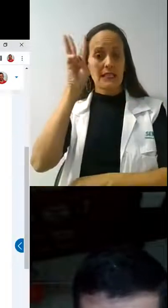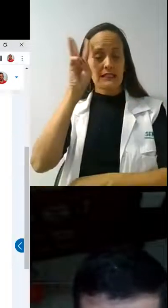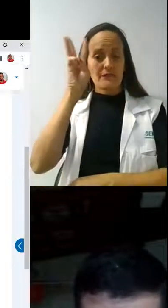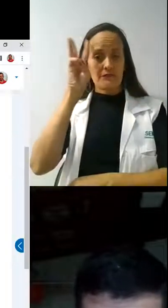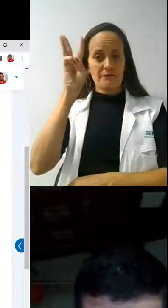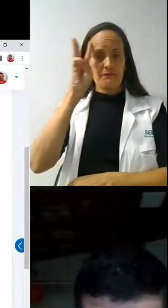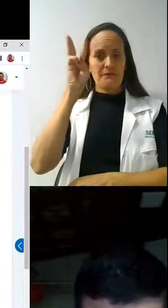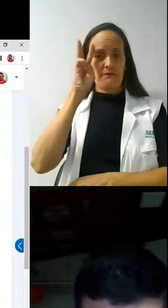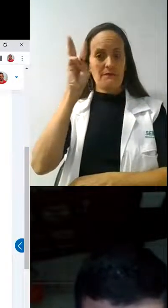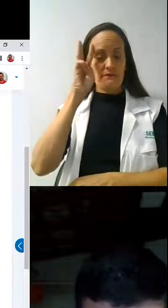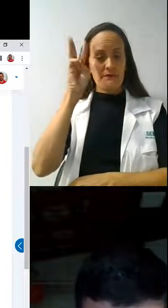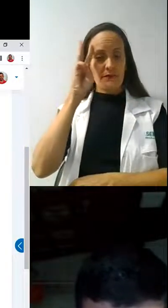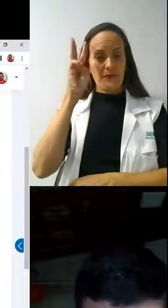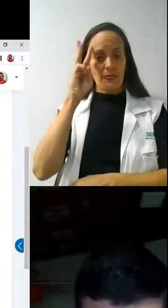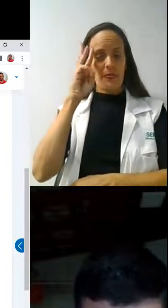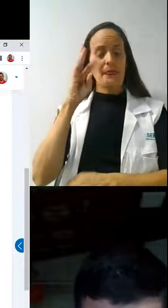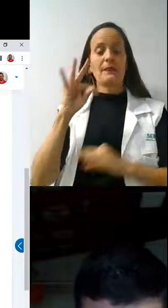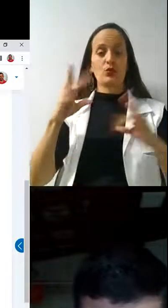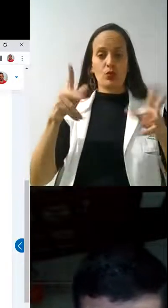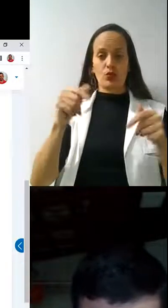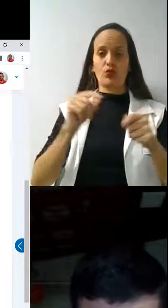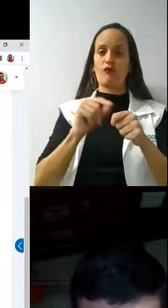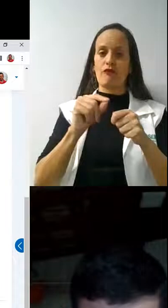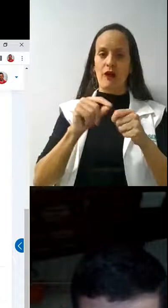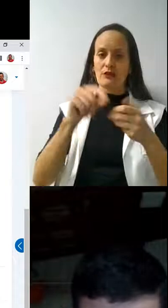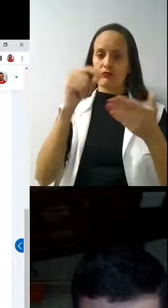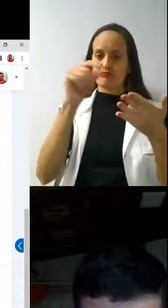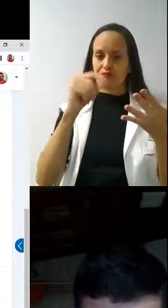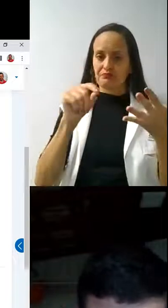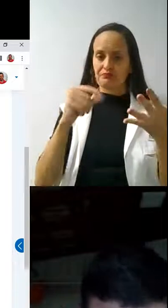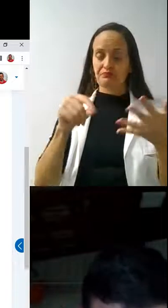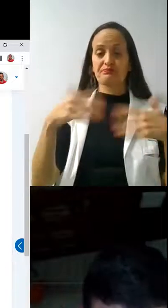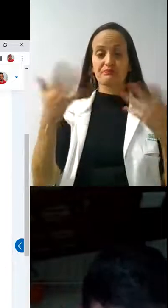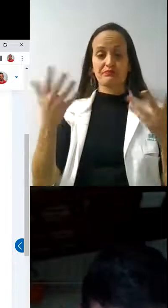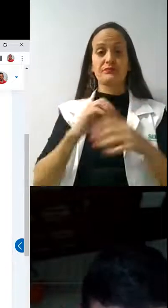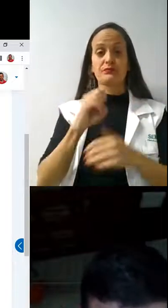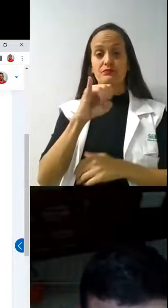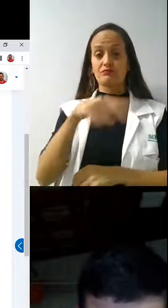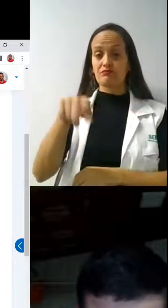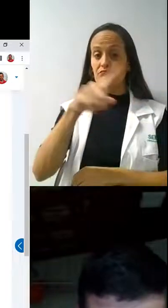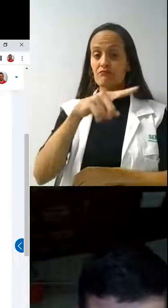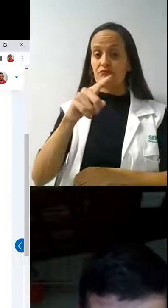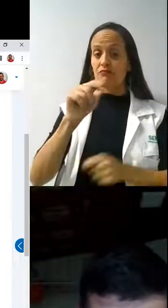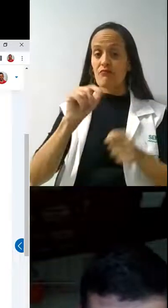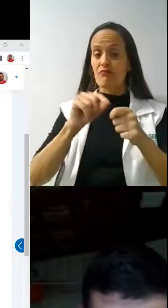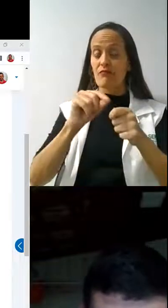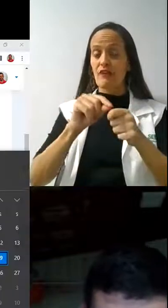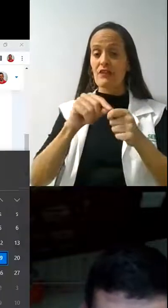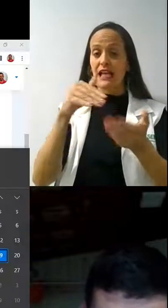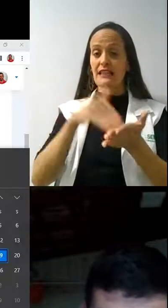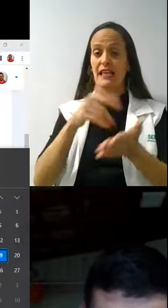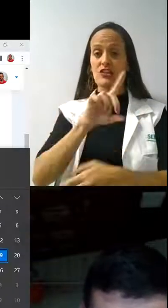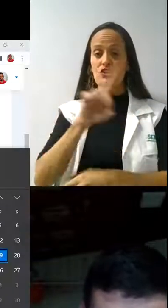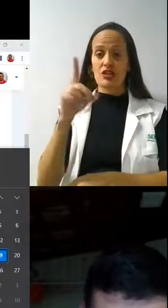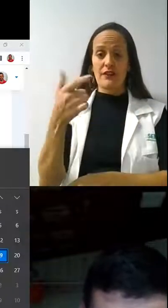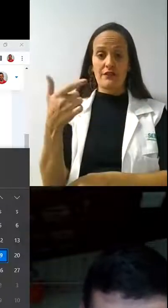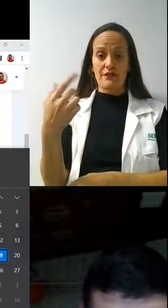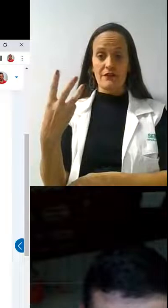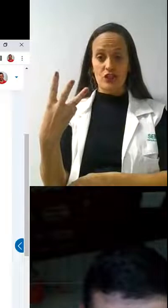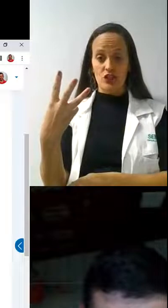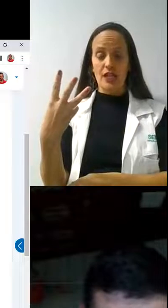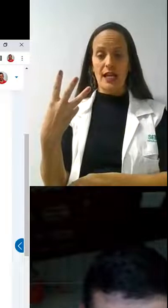as atividades de todas as turmas que eu tenho. Então, para quem enviar aí, né, até dia 23 aqui no caso,